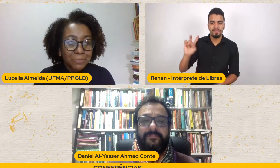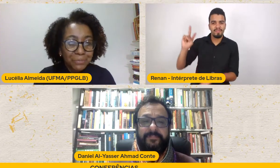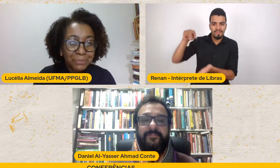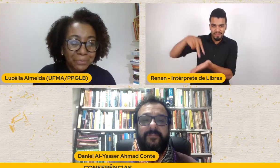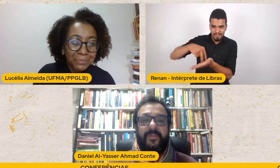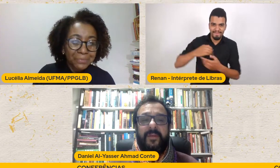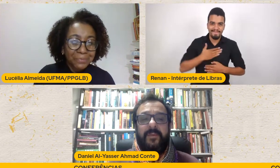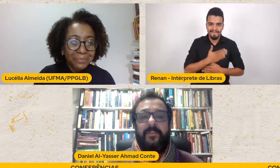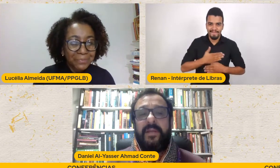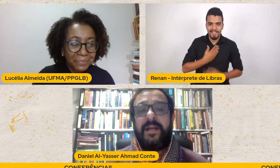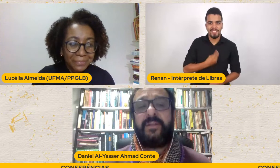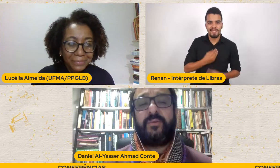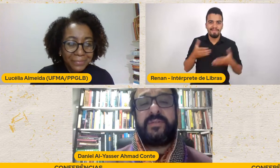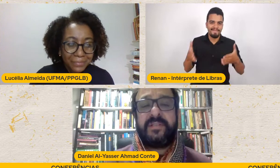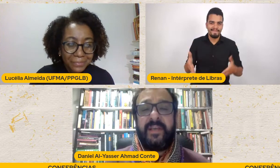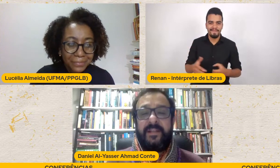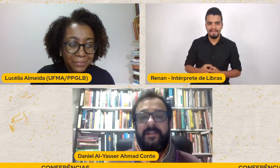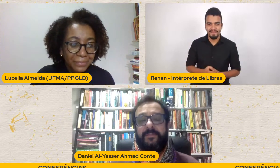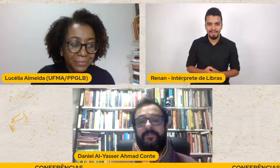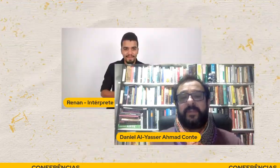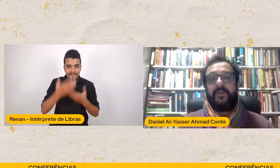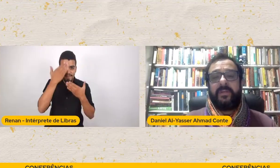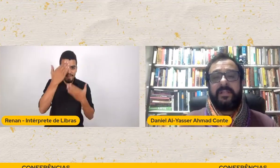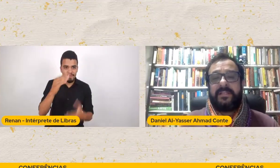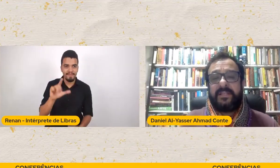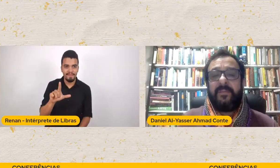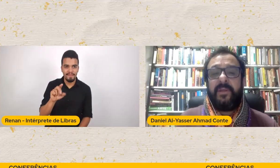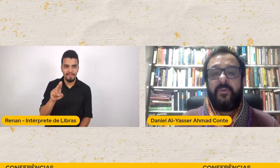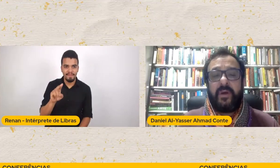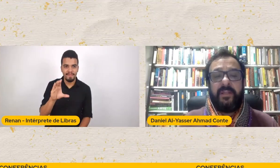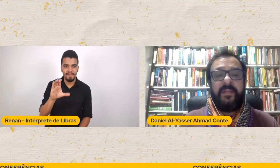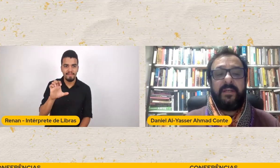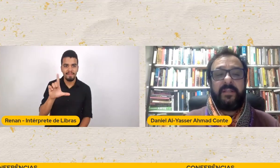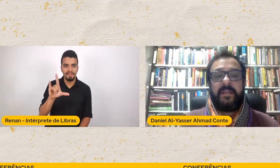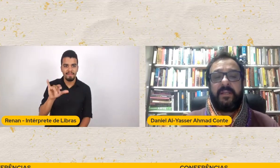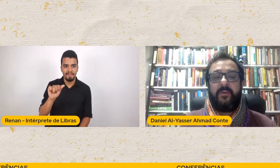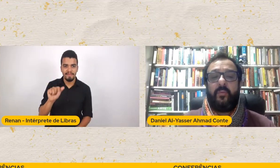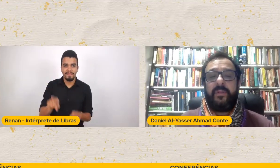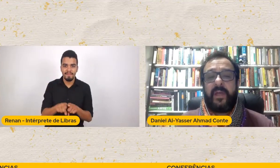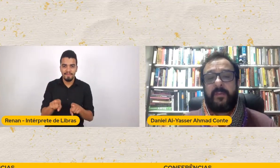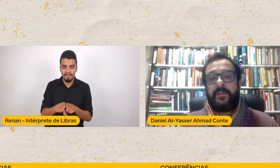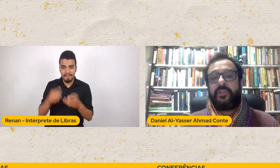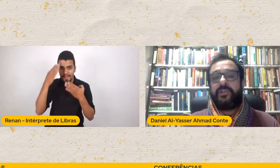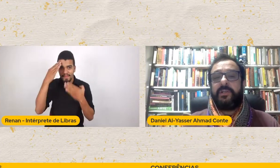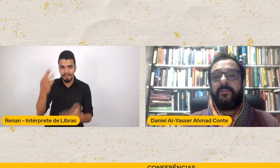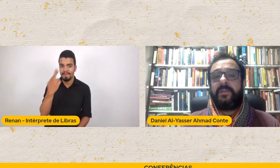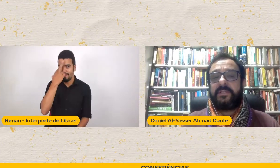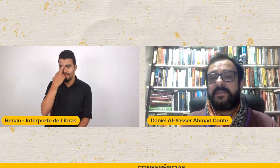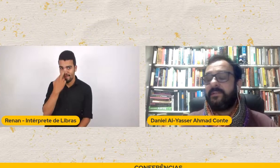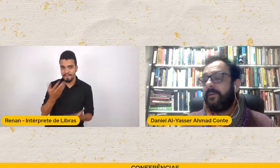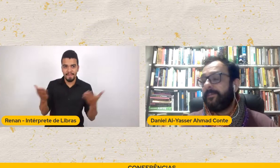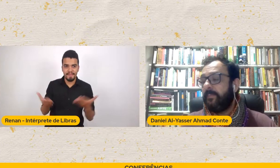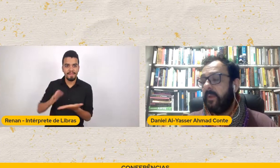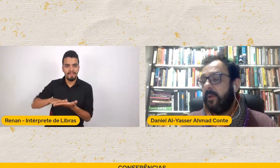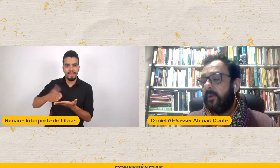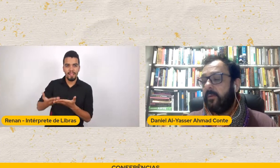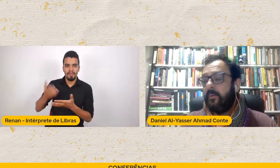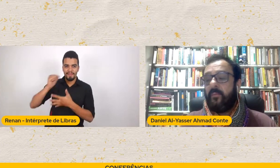conosco Obrigado, Lucélia Quero agradecer também o Renan Que está aqui como intérprete de Libras